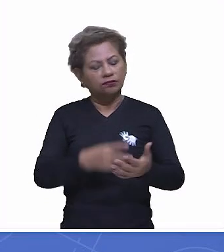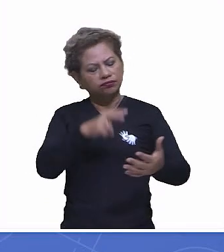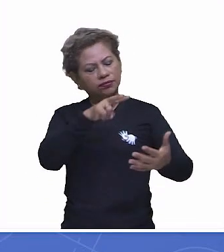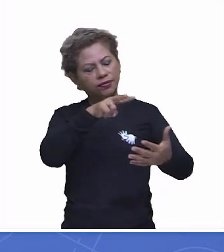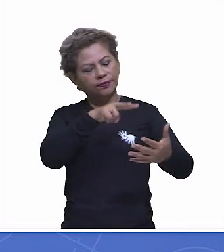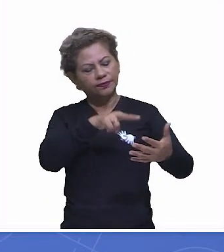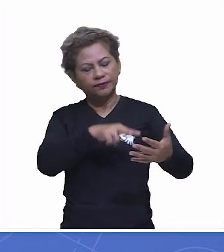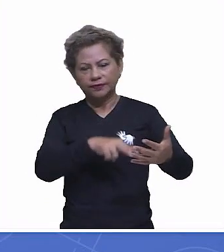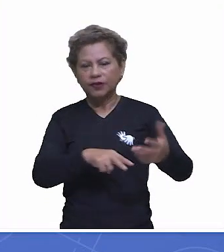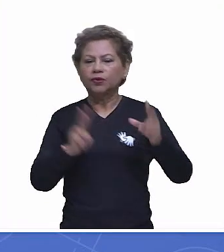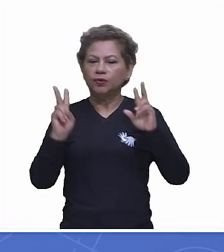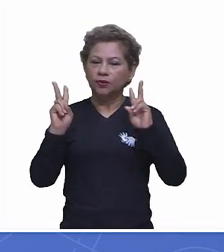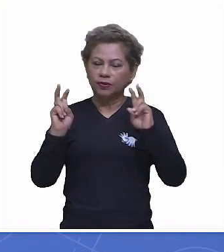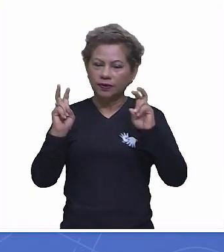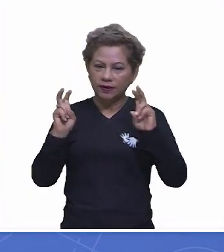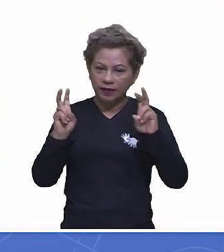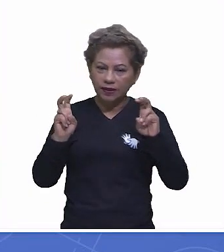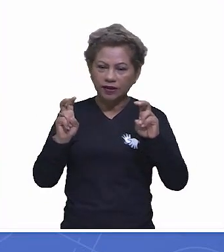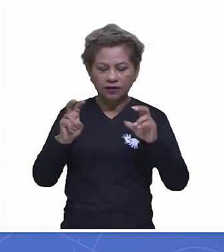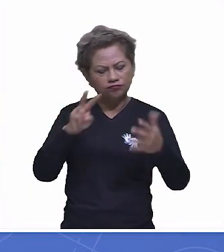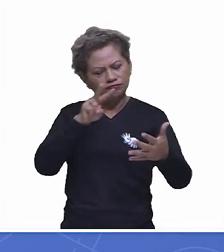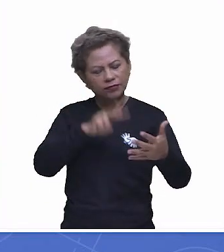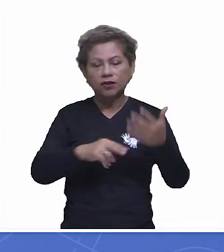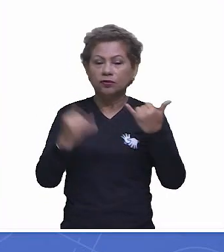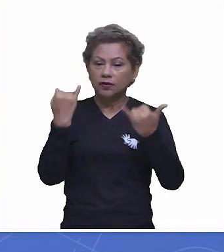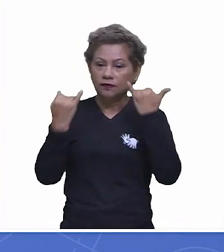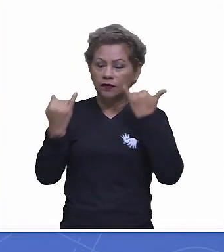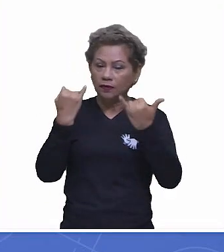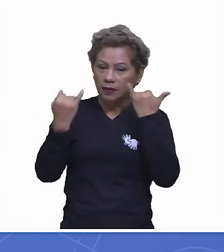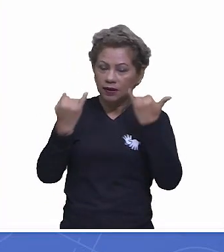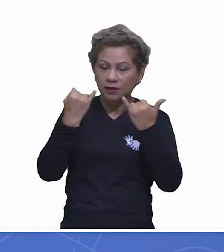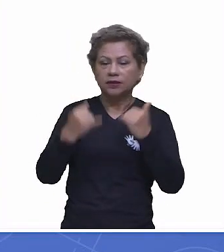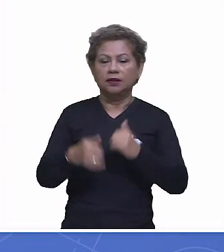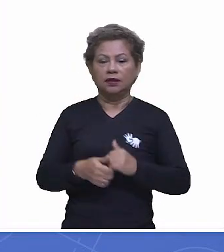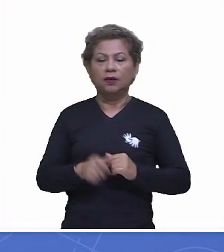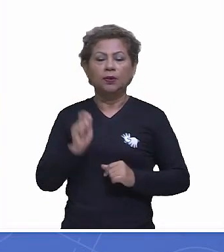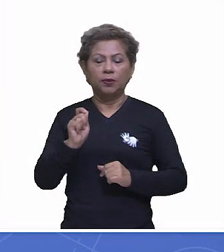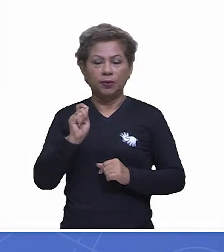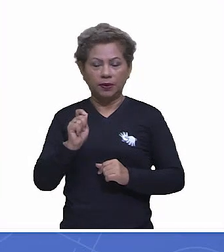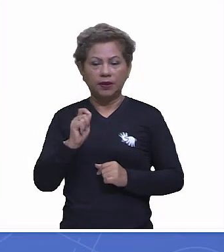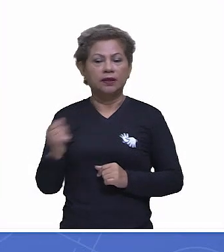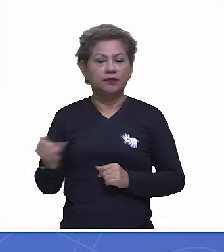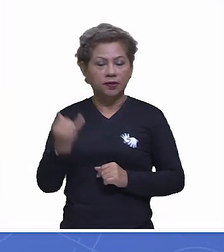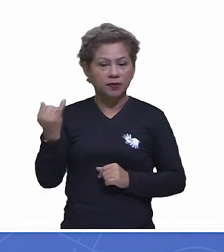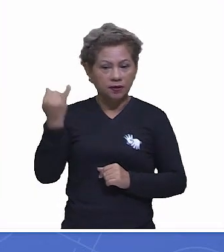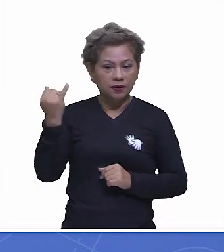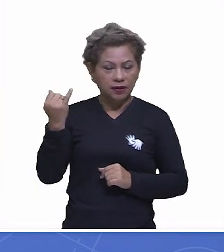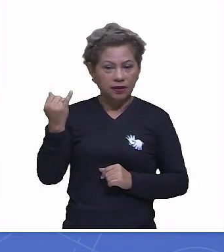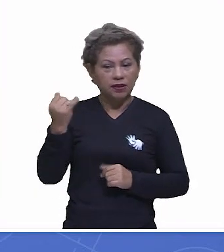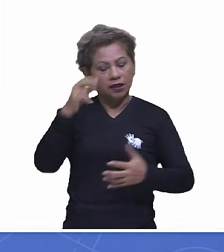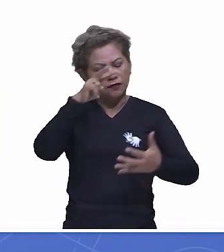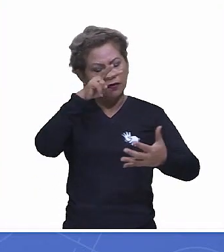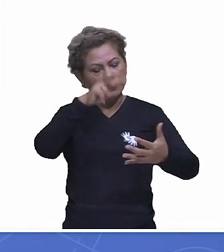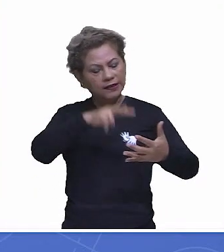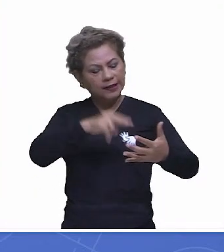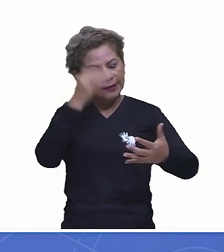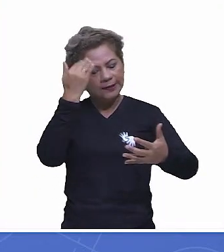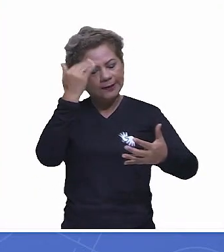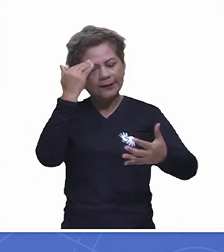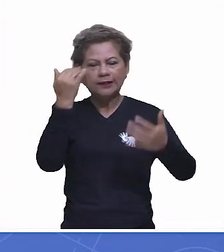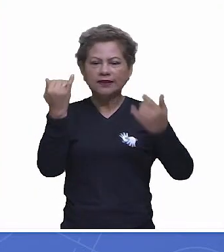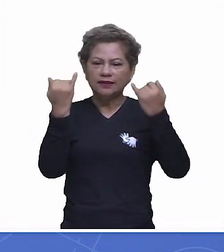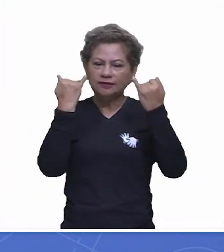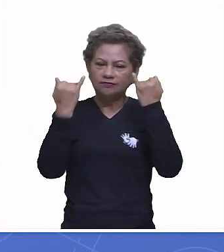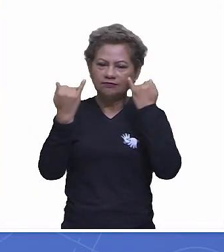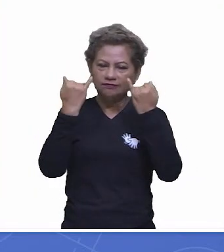leitura separadamente, quando nós formos ler e interpretar um texto, nós vamos aplicar elas todas de uma vez só, tá? Isso é normal, é comum e a